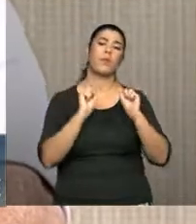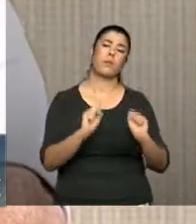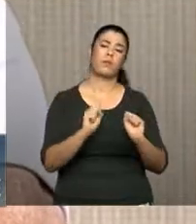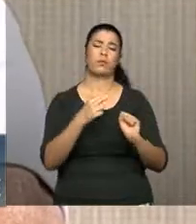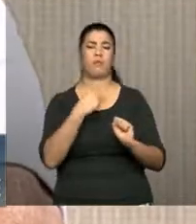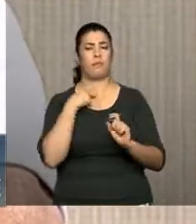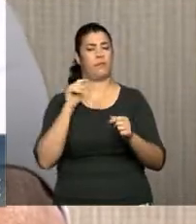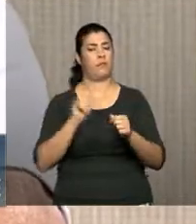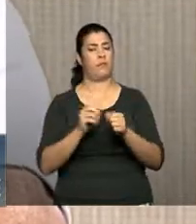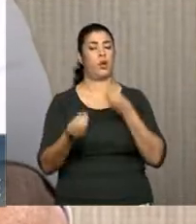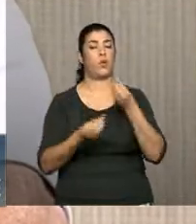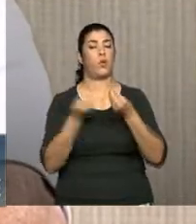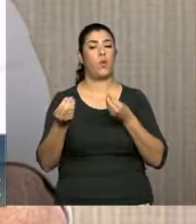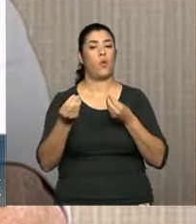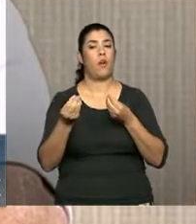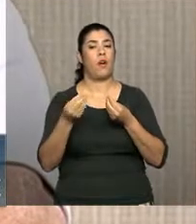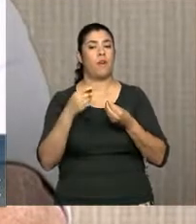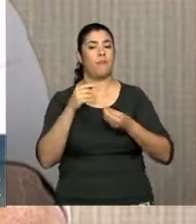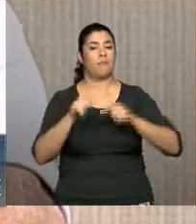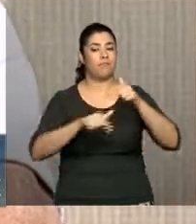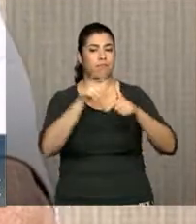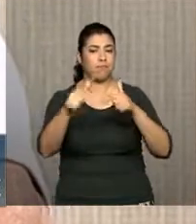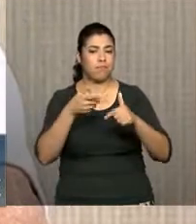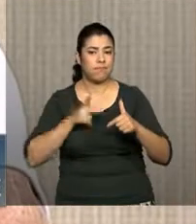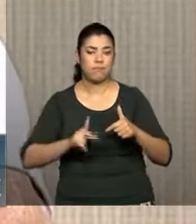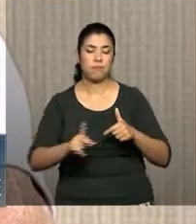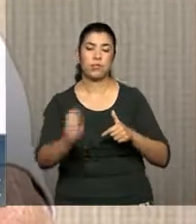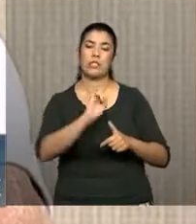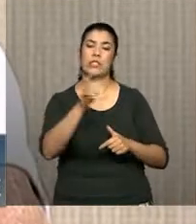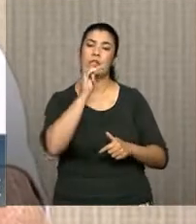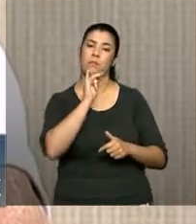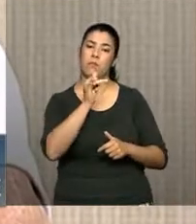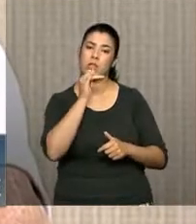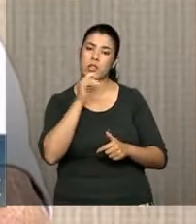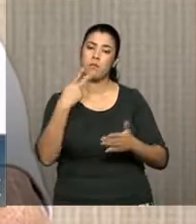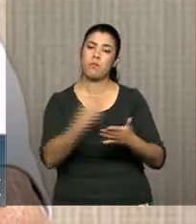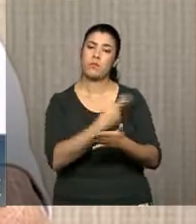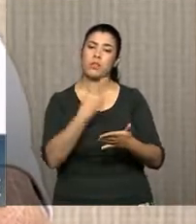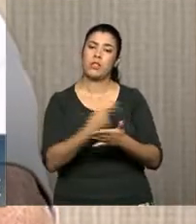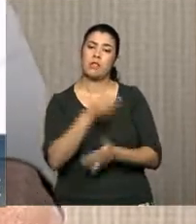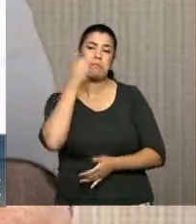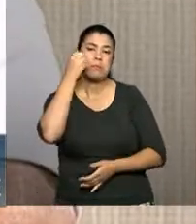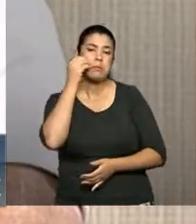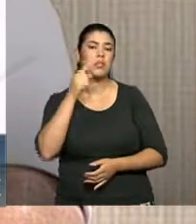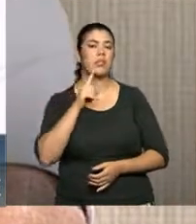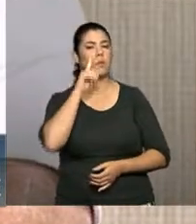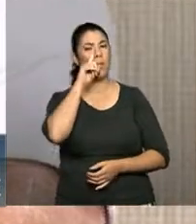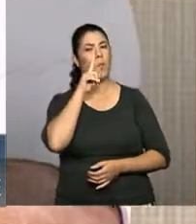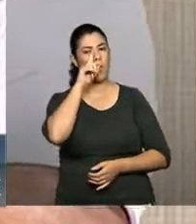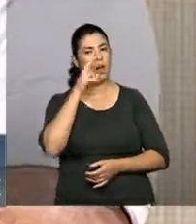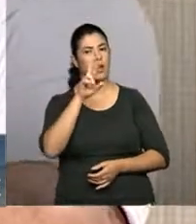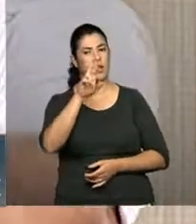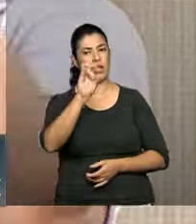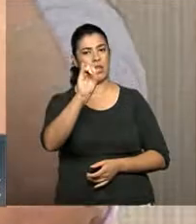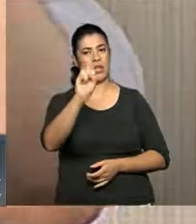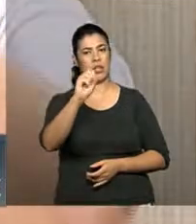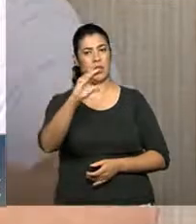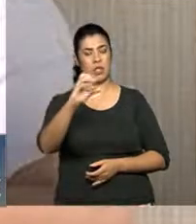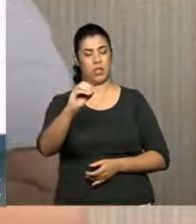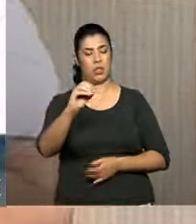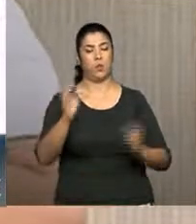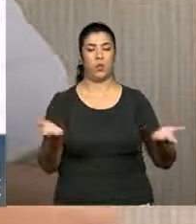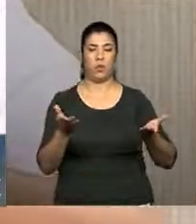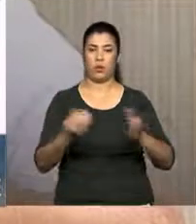encarar e como reagir e como atuar em situações de risco então eu estou nessa constituindo e já vou